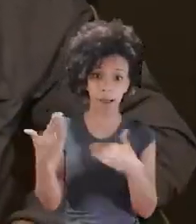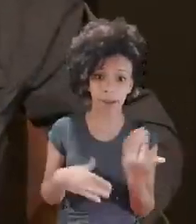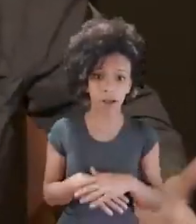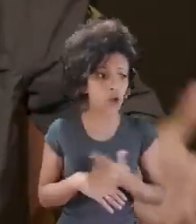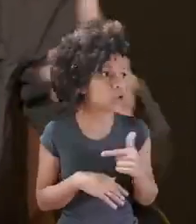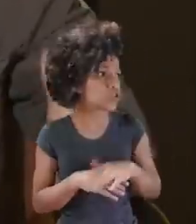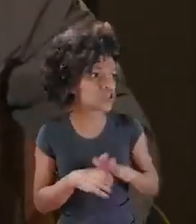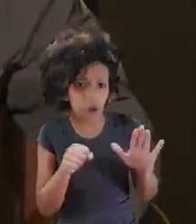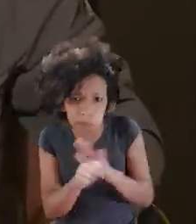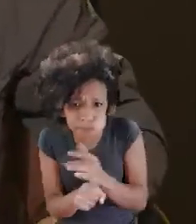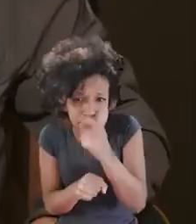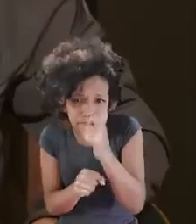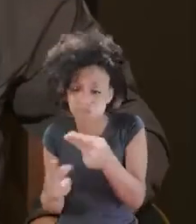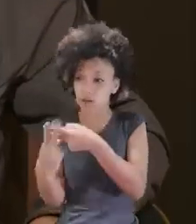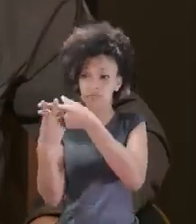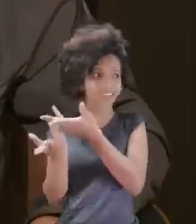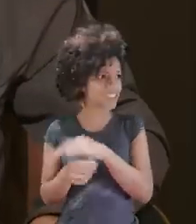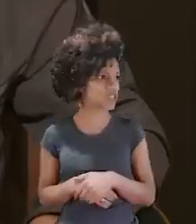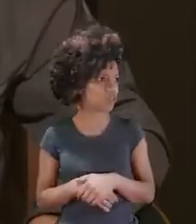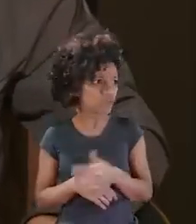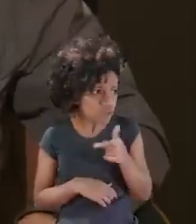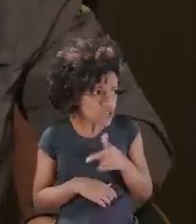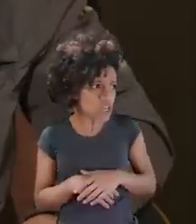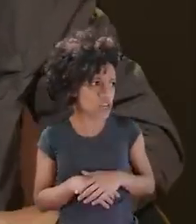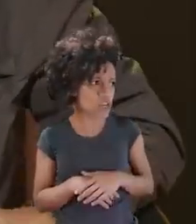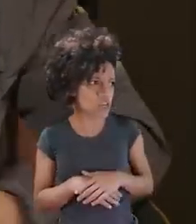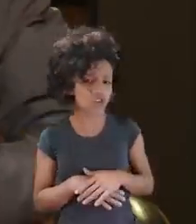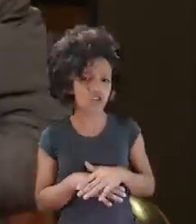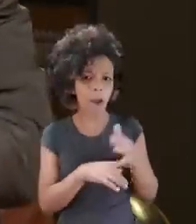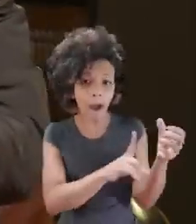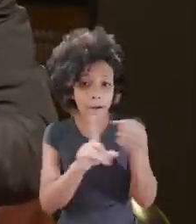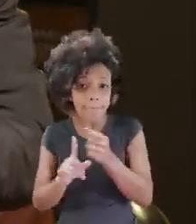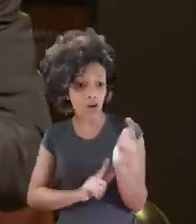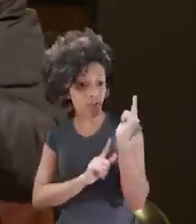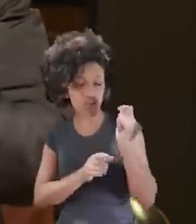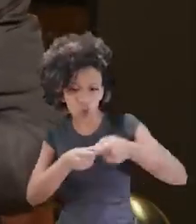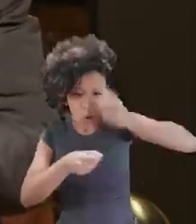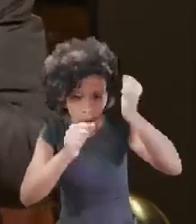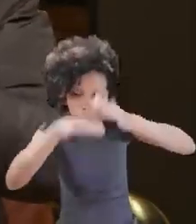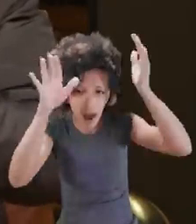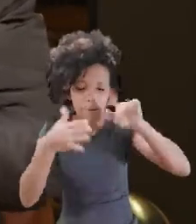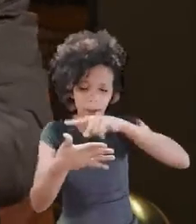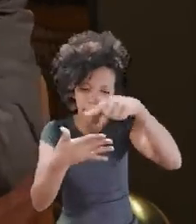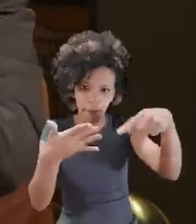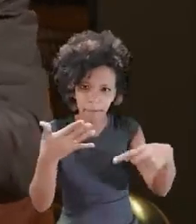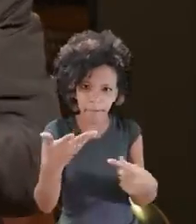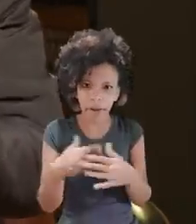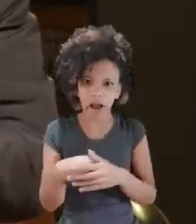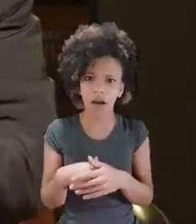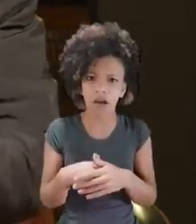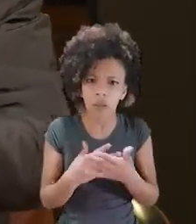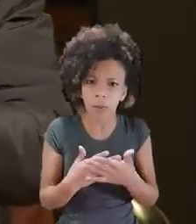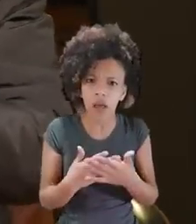gente mata não tinha superlotação em presídio amor a acolhida de cara que foi preso com fuzil com Granada com isso que o